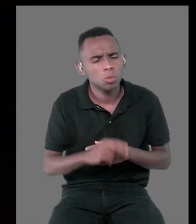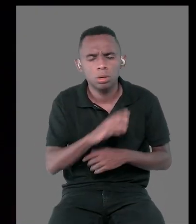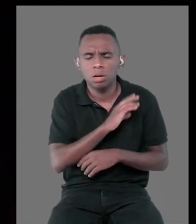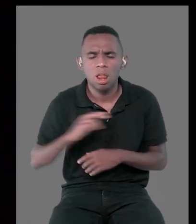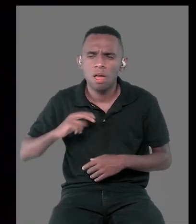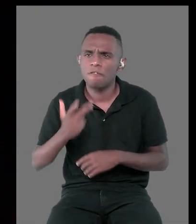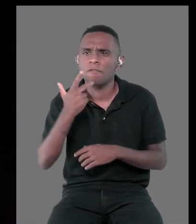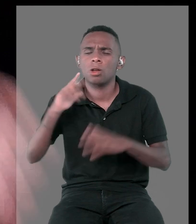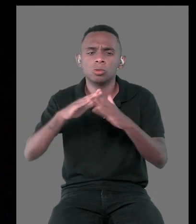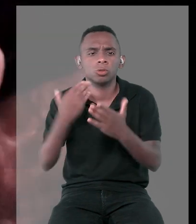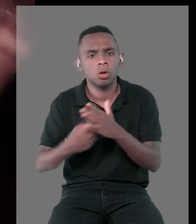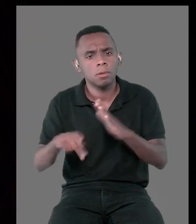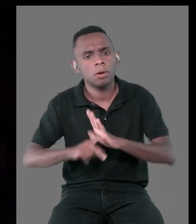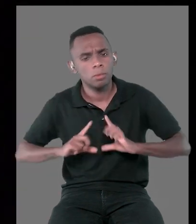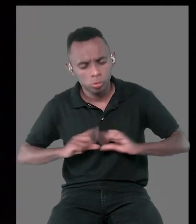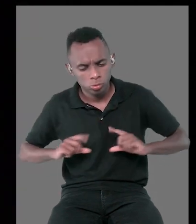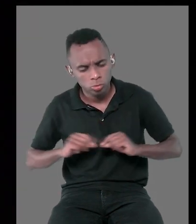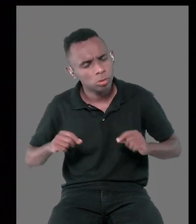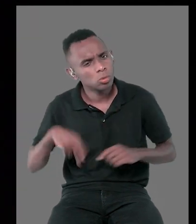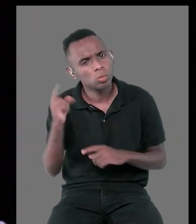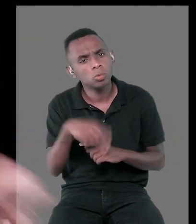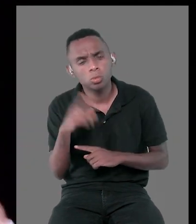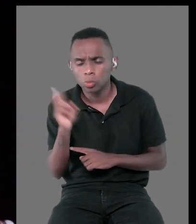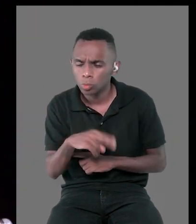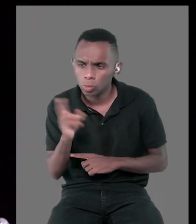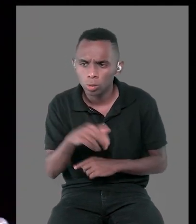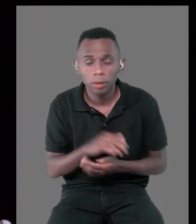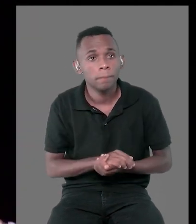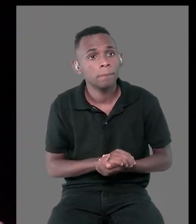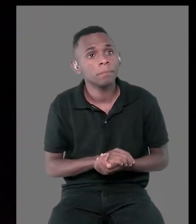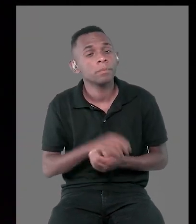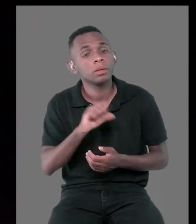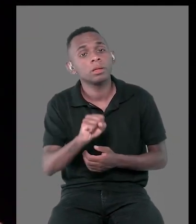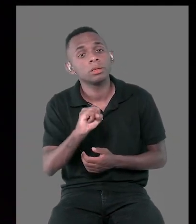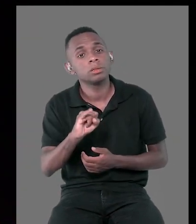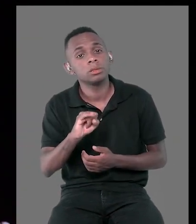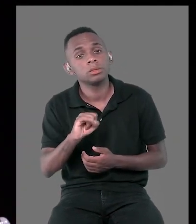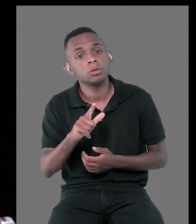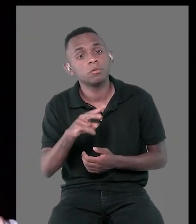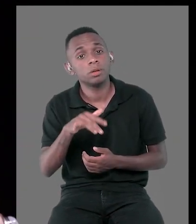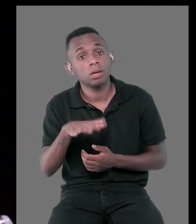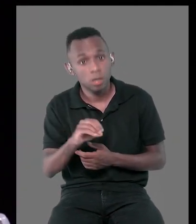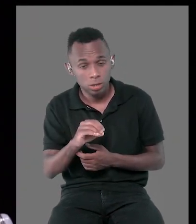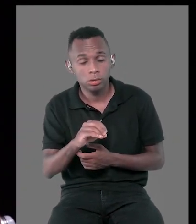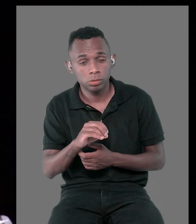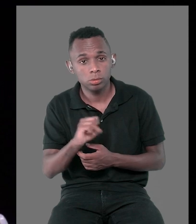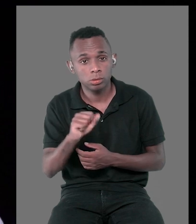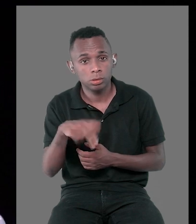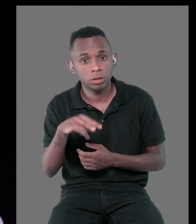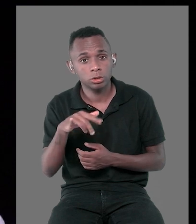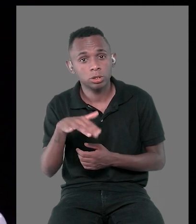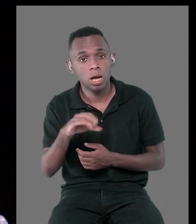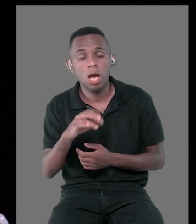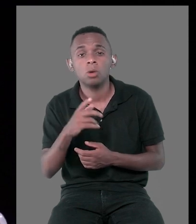judeu, né, Wander? A gente sempre conversou sobre isso. Nunca. O Silviano Santiago, na banca da Livre